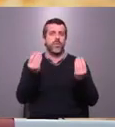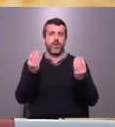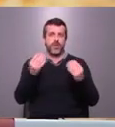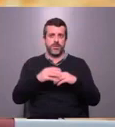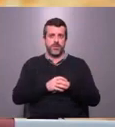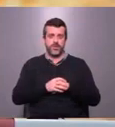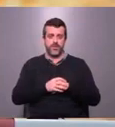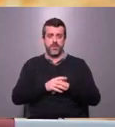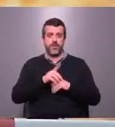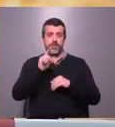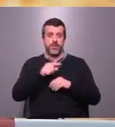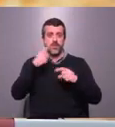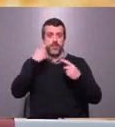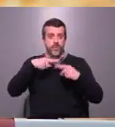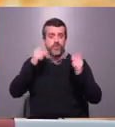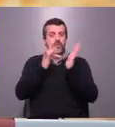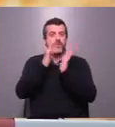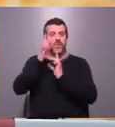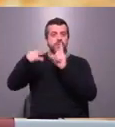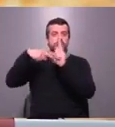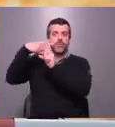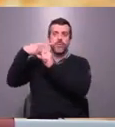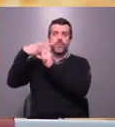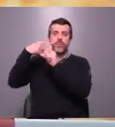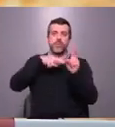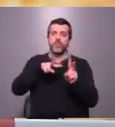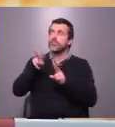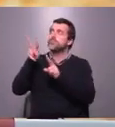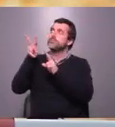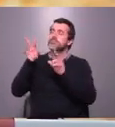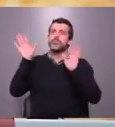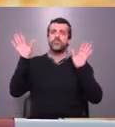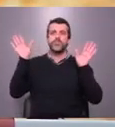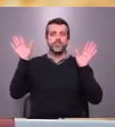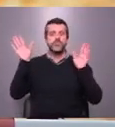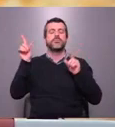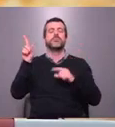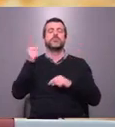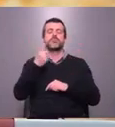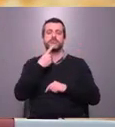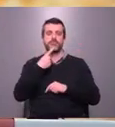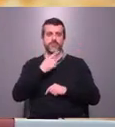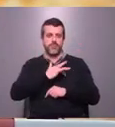E convida-nos a contemplar Cristo na cruz para tomarmos consciência desse amor sem limites.